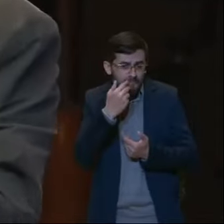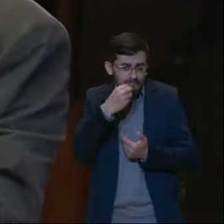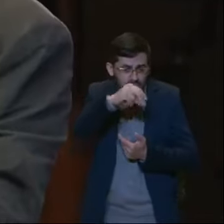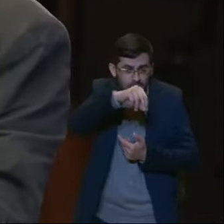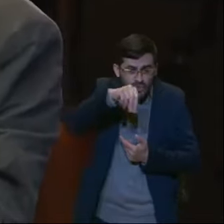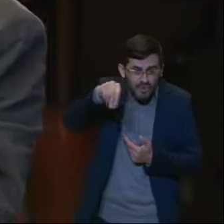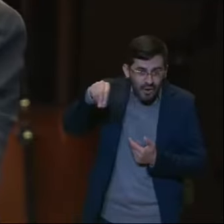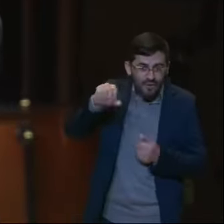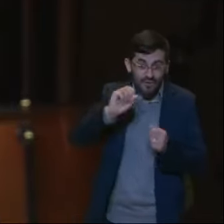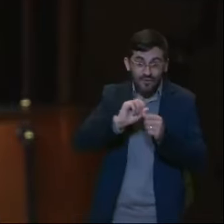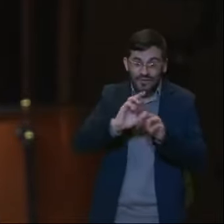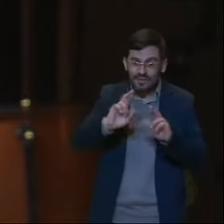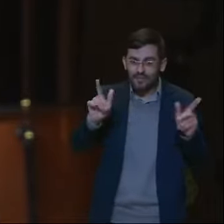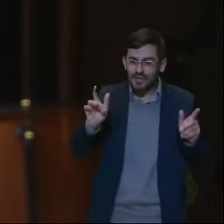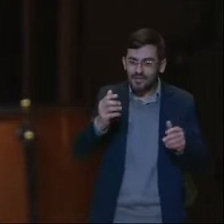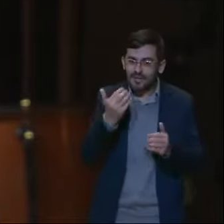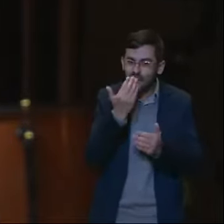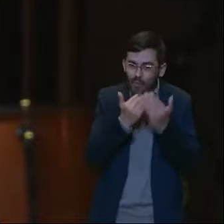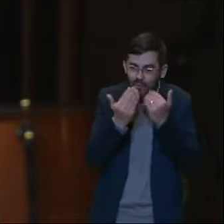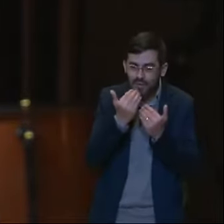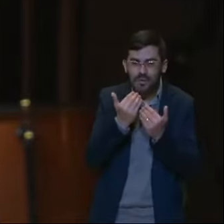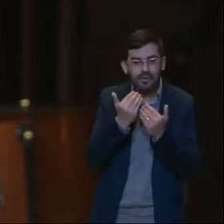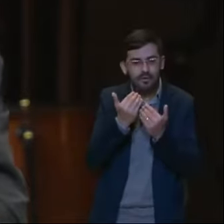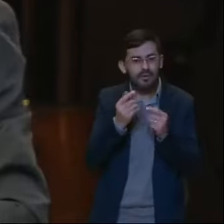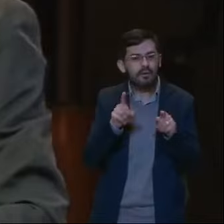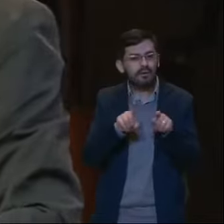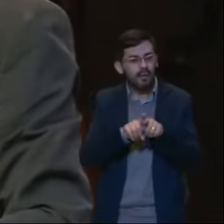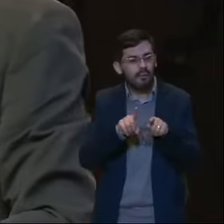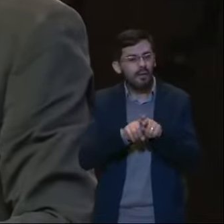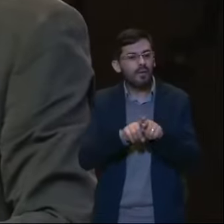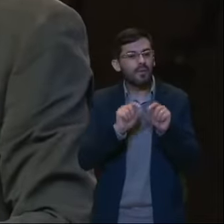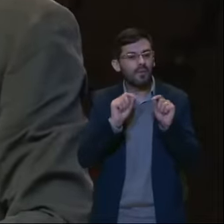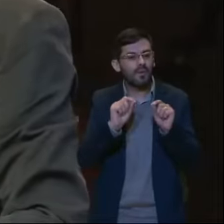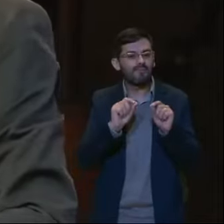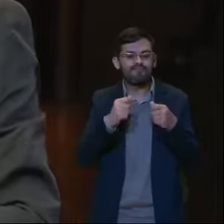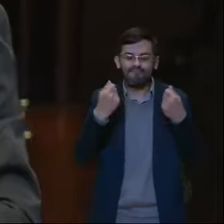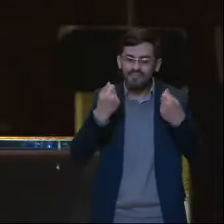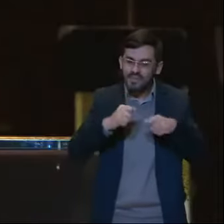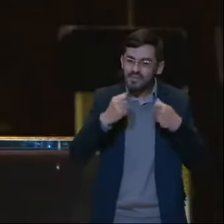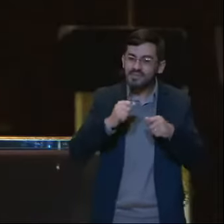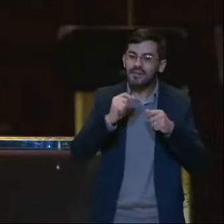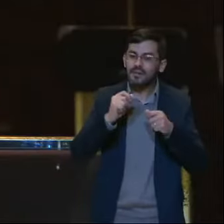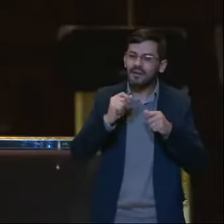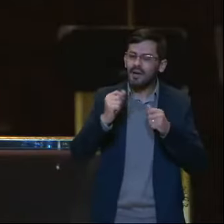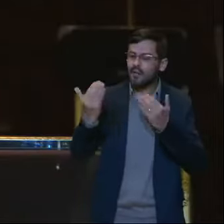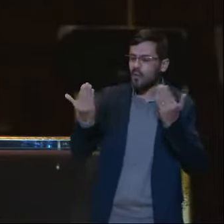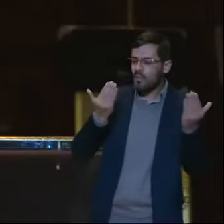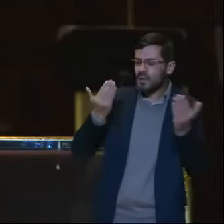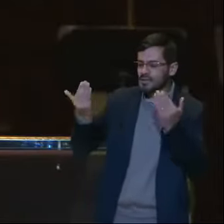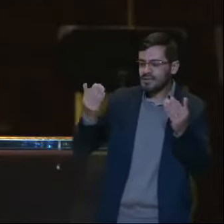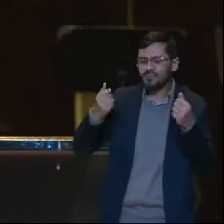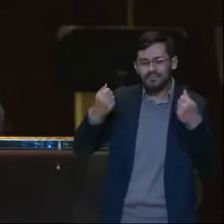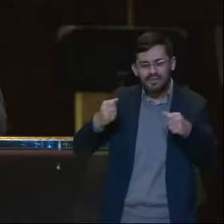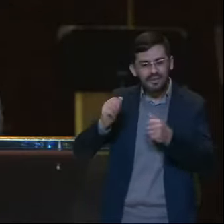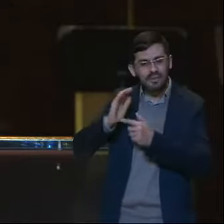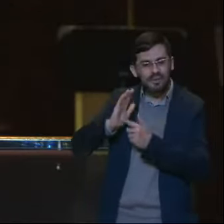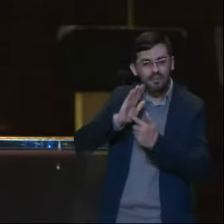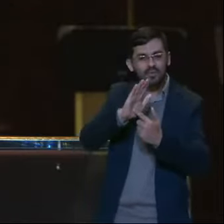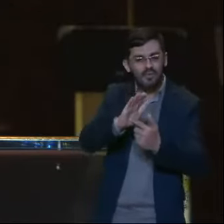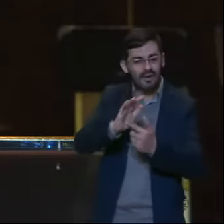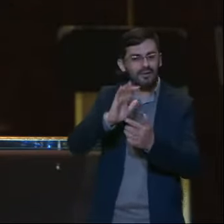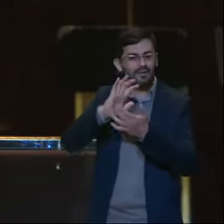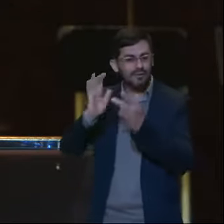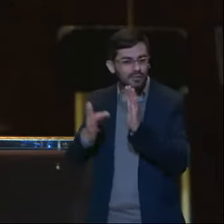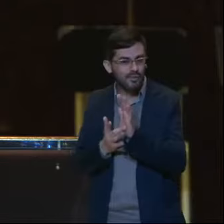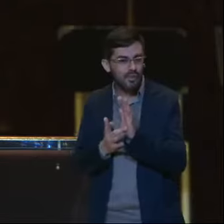nossa forma de viver deve atrair outras pessoas para perto de Deus. Sabe a questão do sal? Jesus ele fala que o